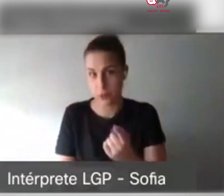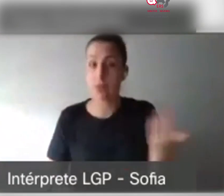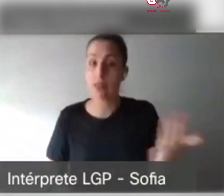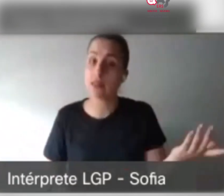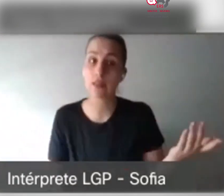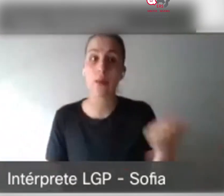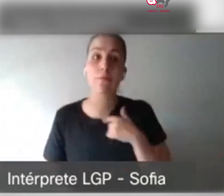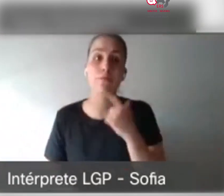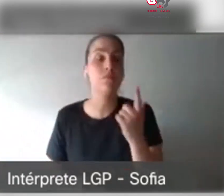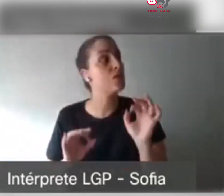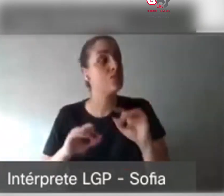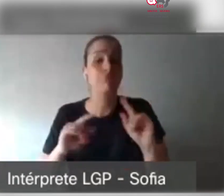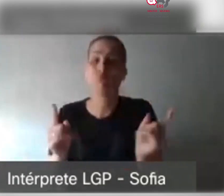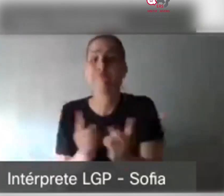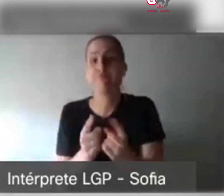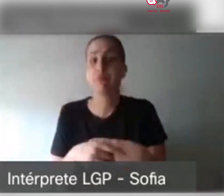suma, que